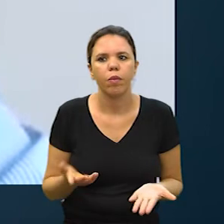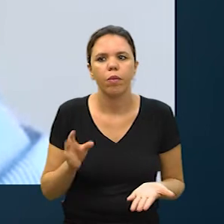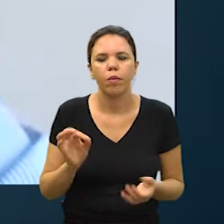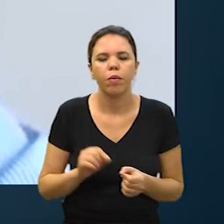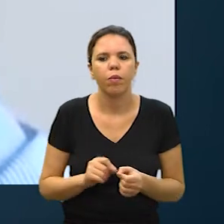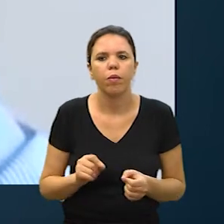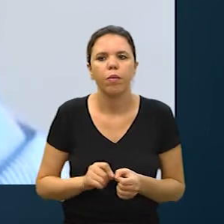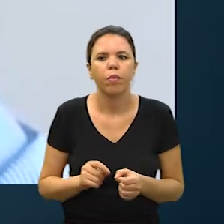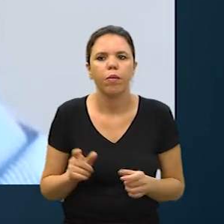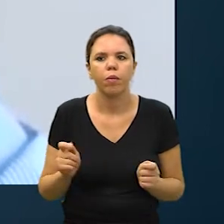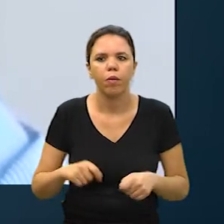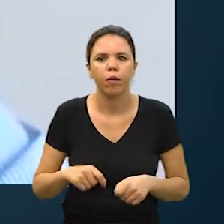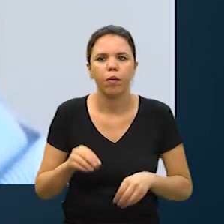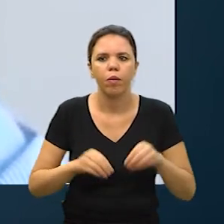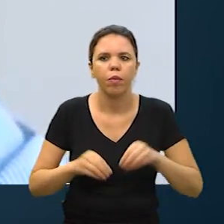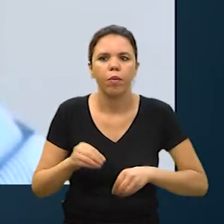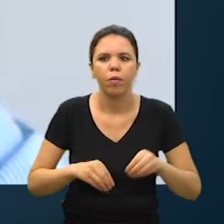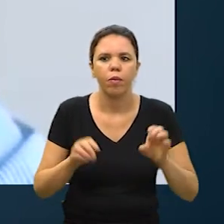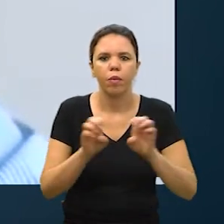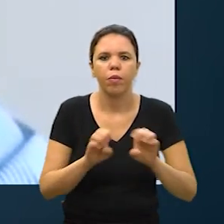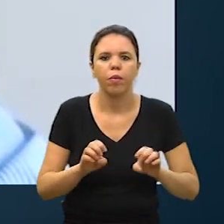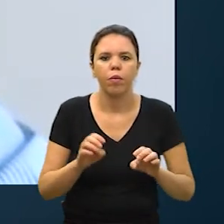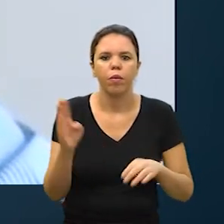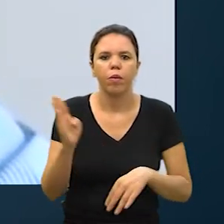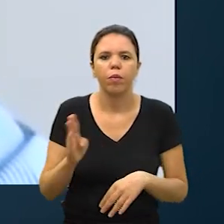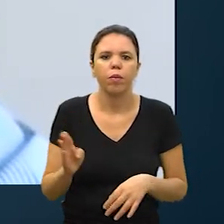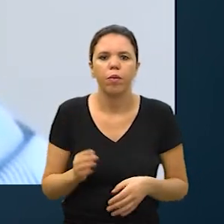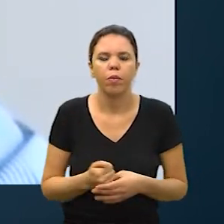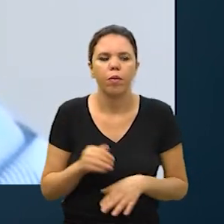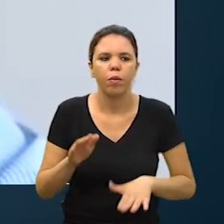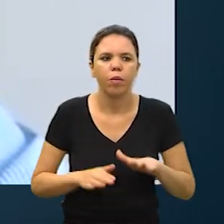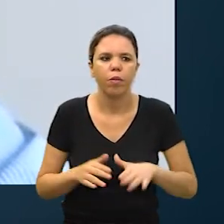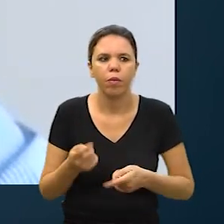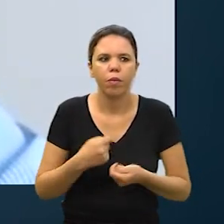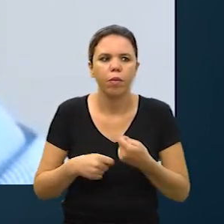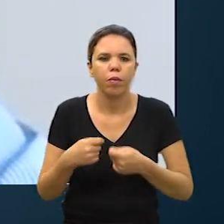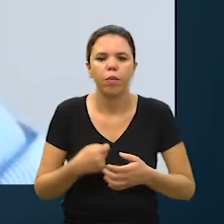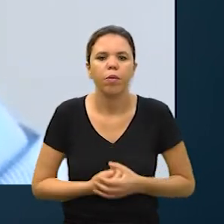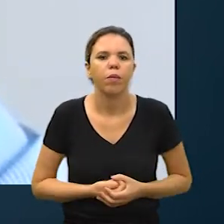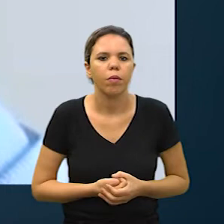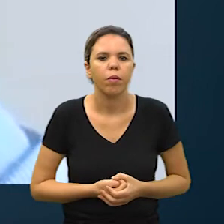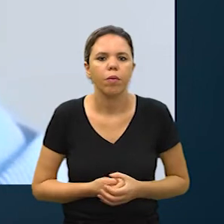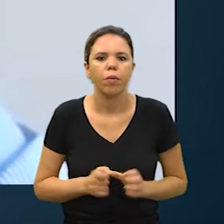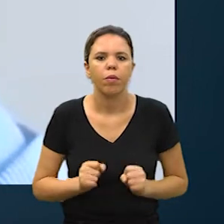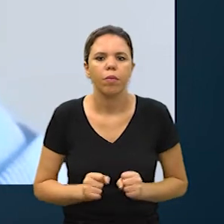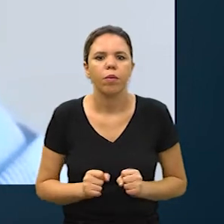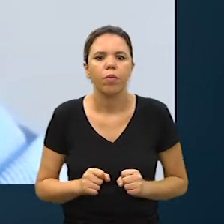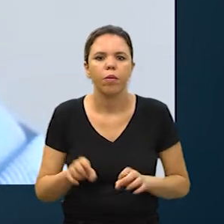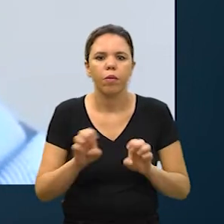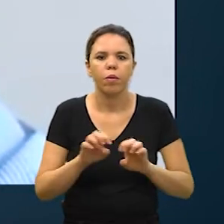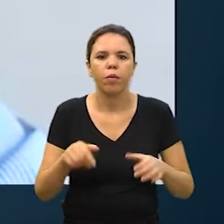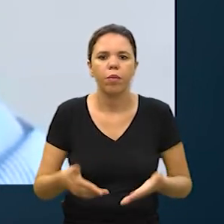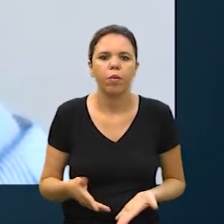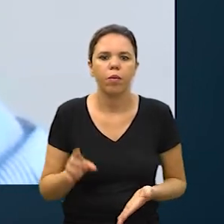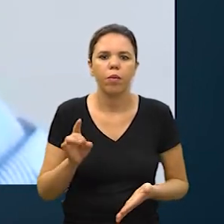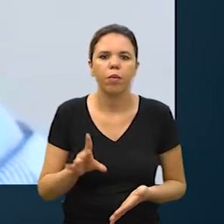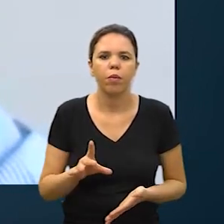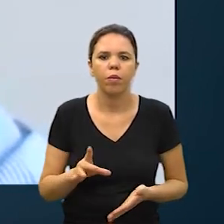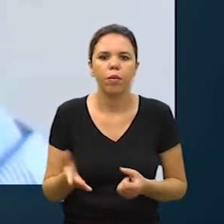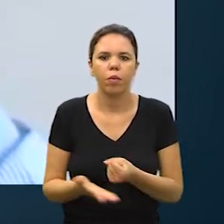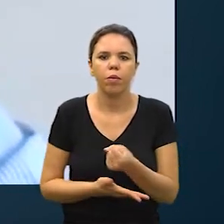pode e tem condição de montar uma estrutura no Brasil, dependendo do tipo de negócio, você pode manter toda a estrutura aqui e só você